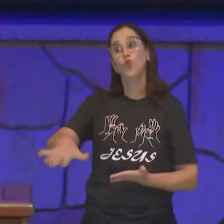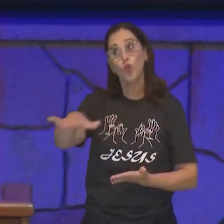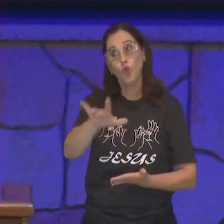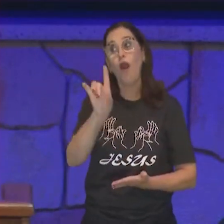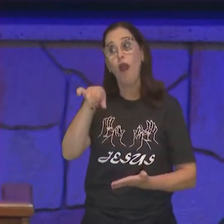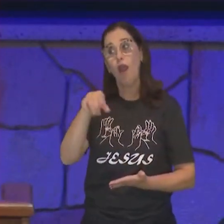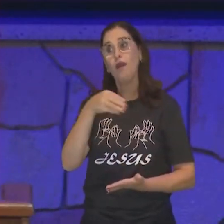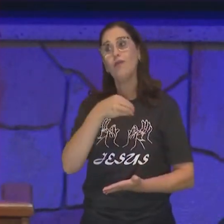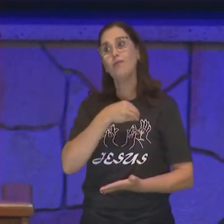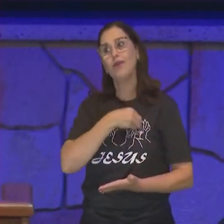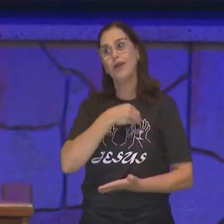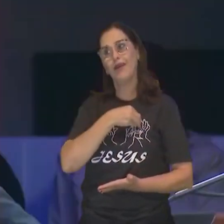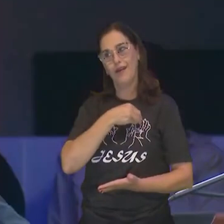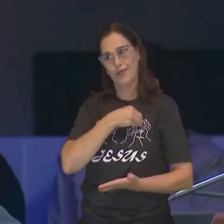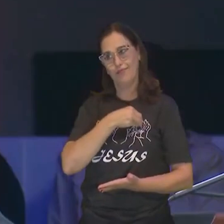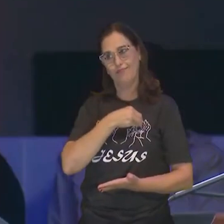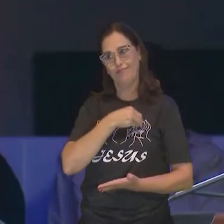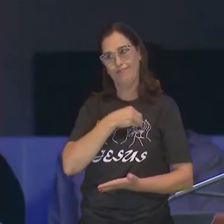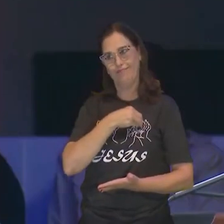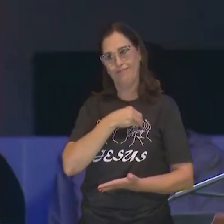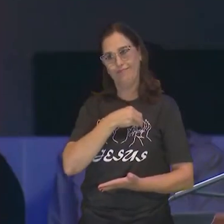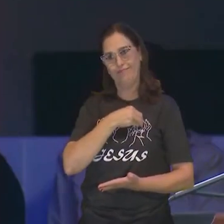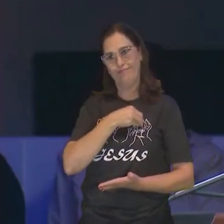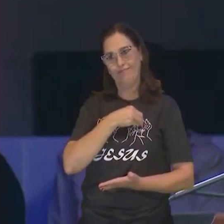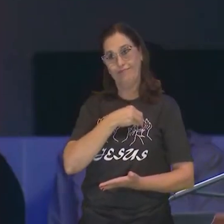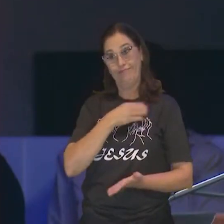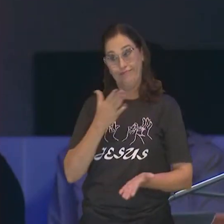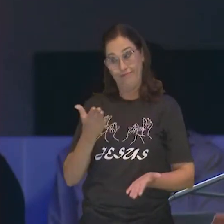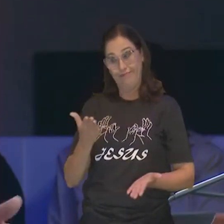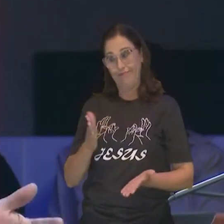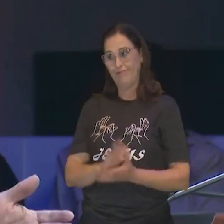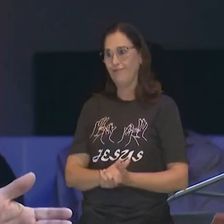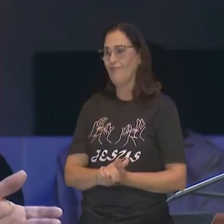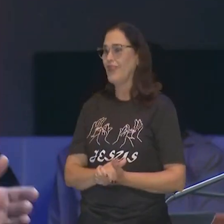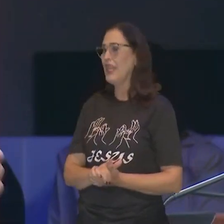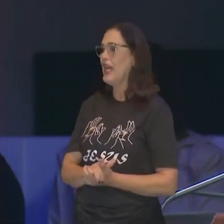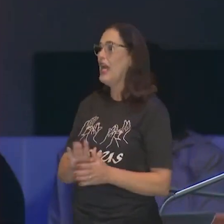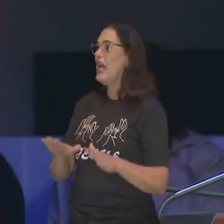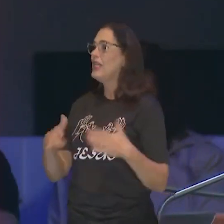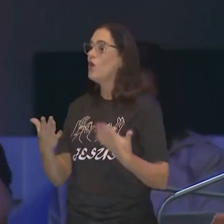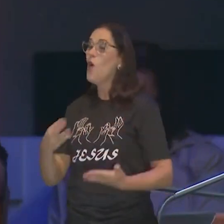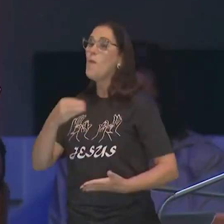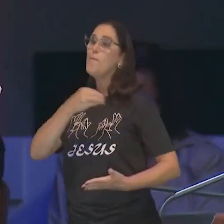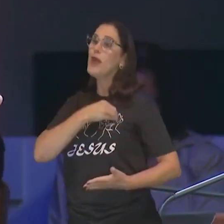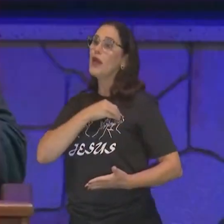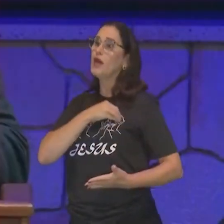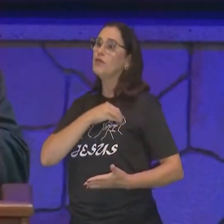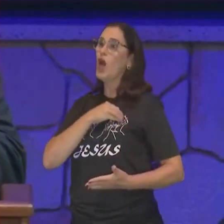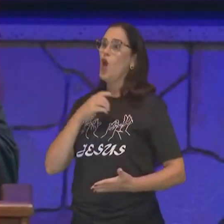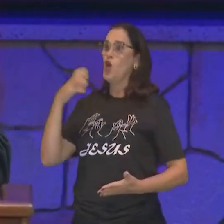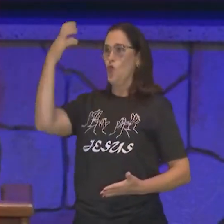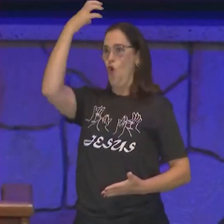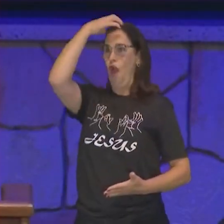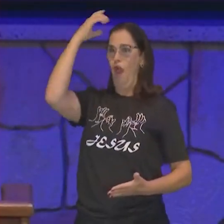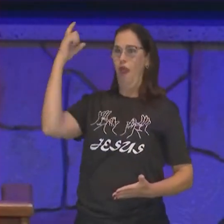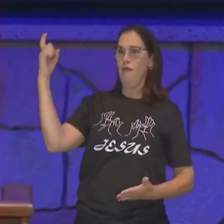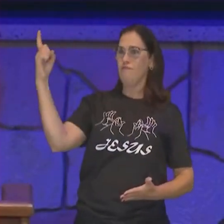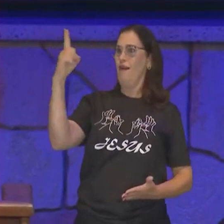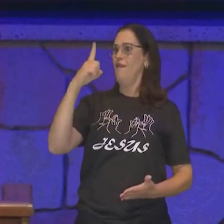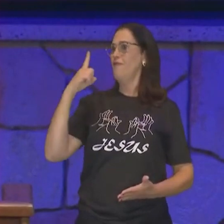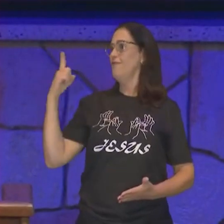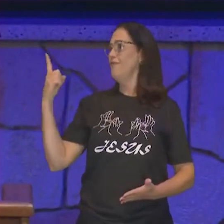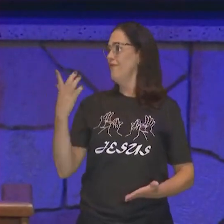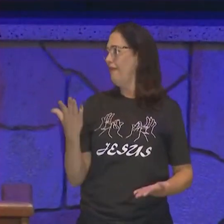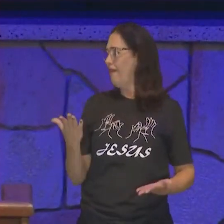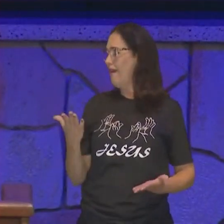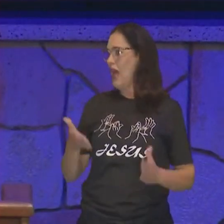é pecado. Mas vamos então ao pecado do grande rei Davi,